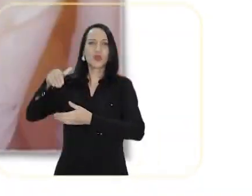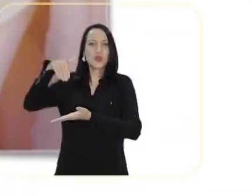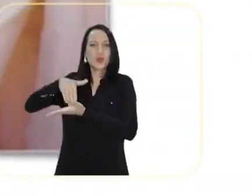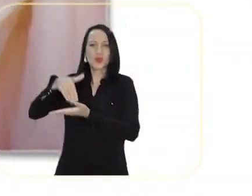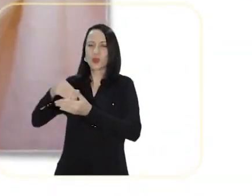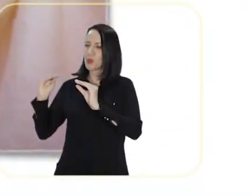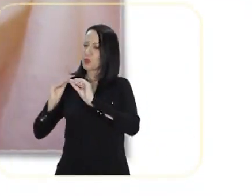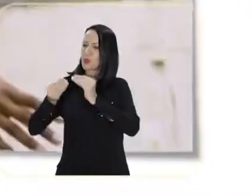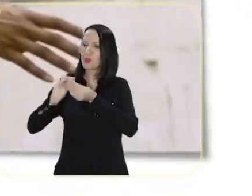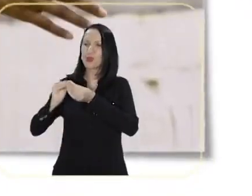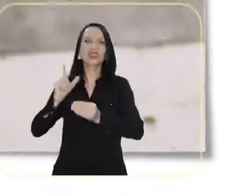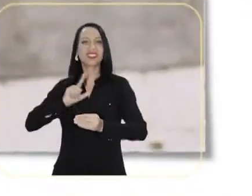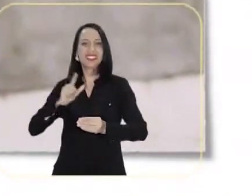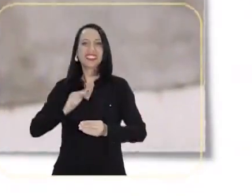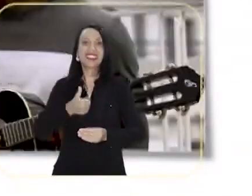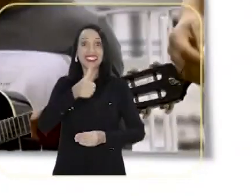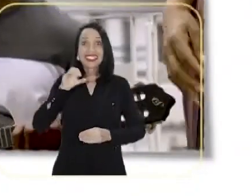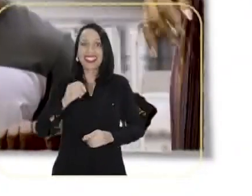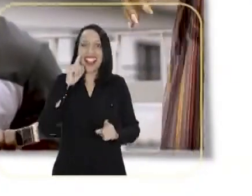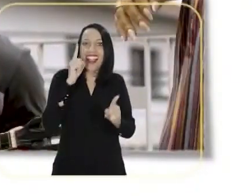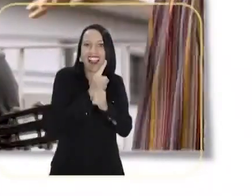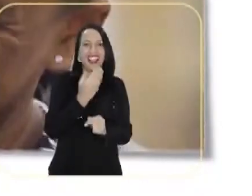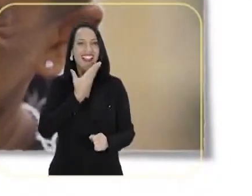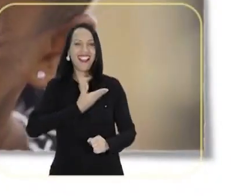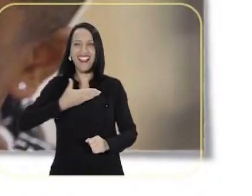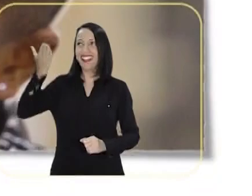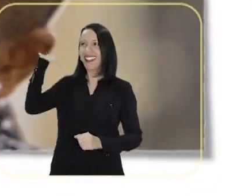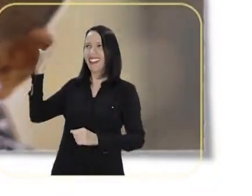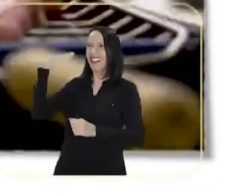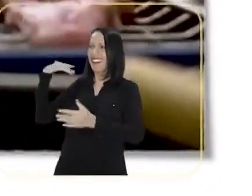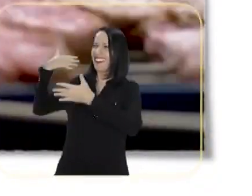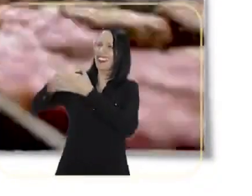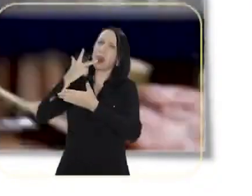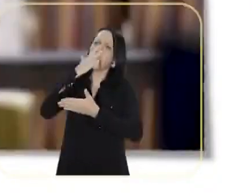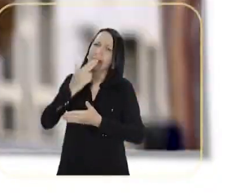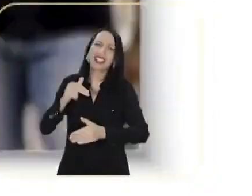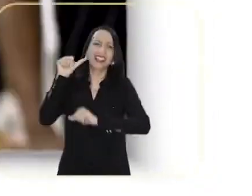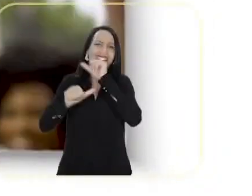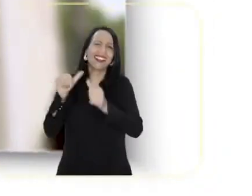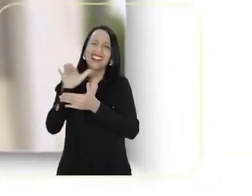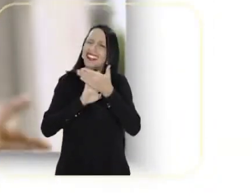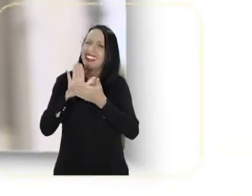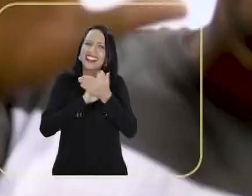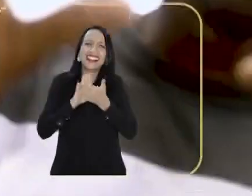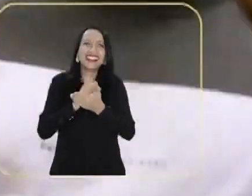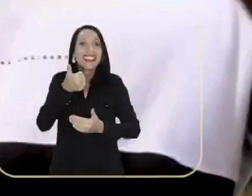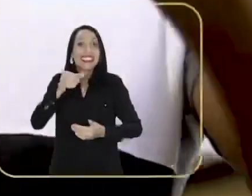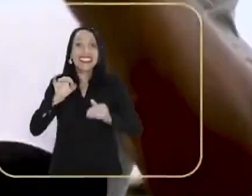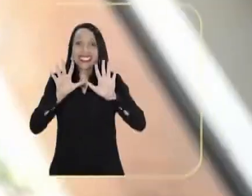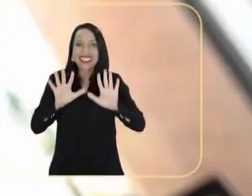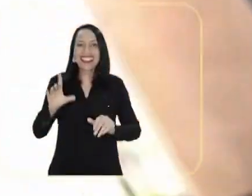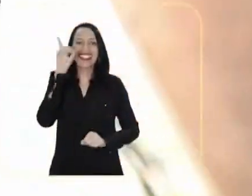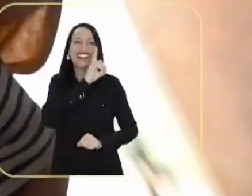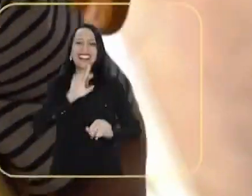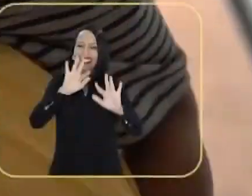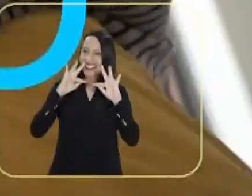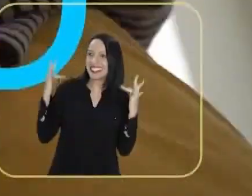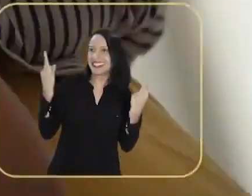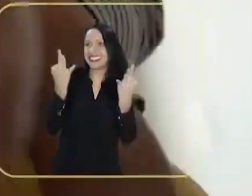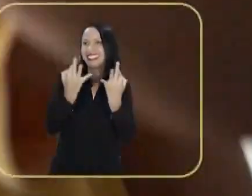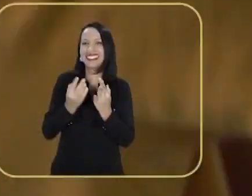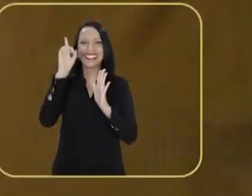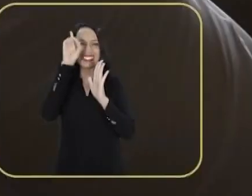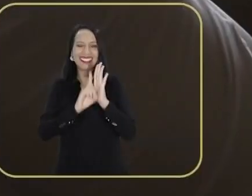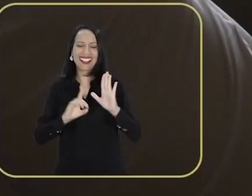último capítulo. 10 é encontrar os amigos de infância e parecer que nada mudou. 10 é domingão em família